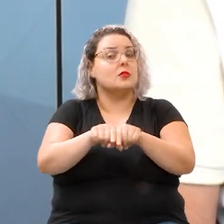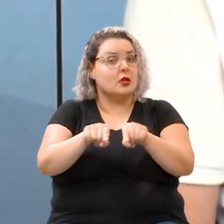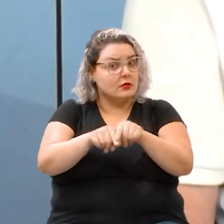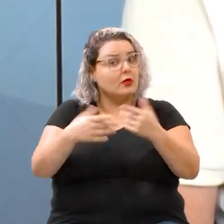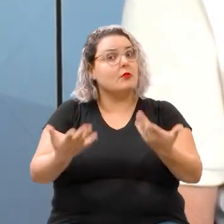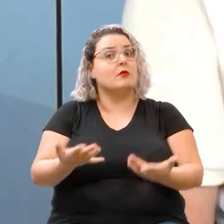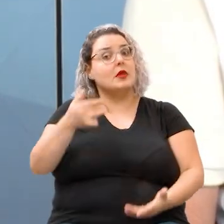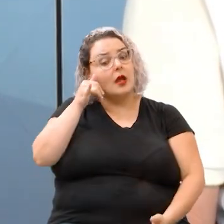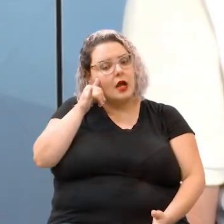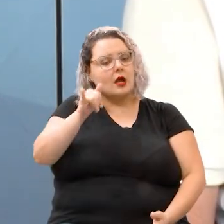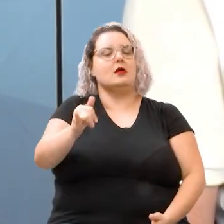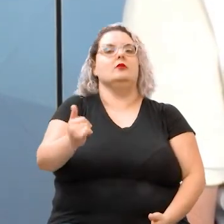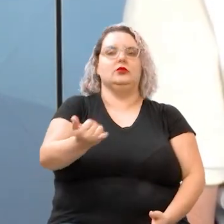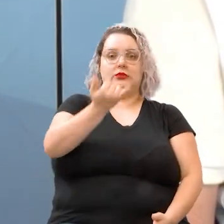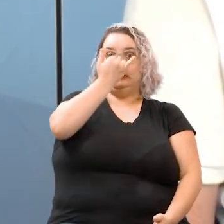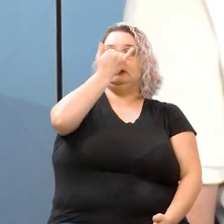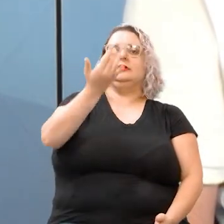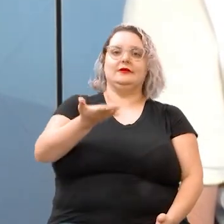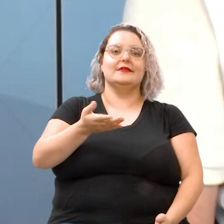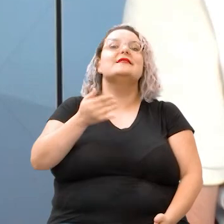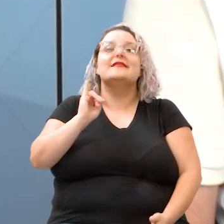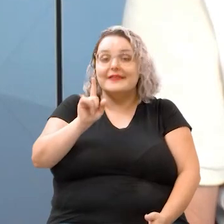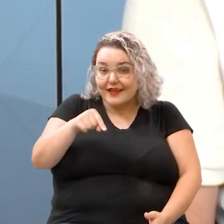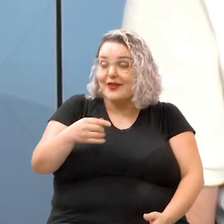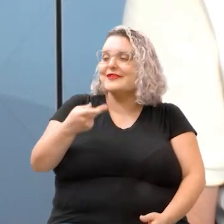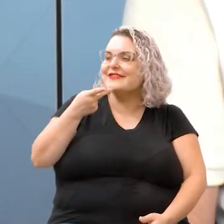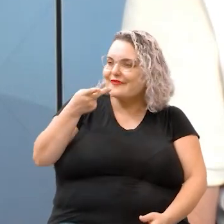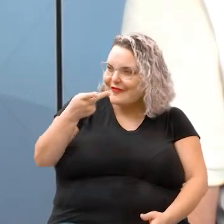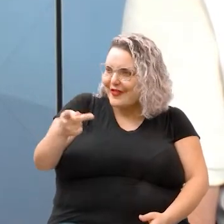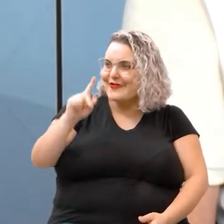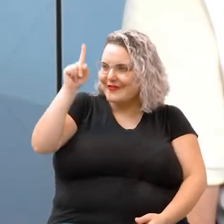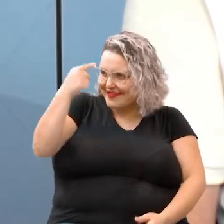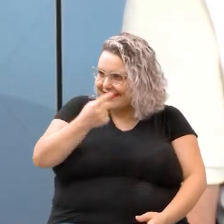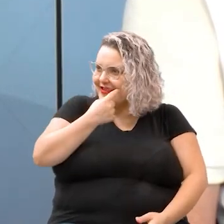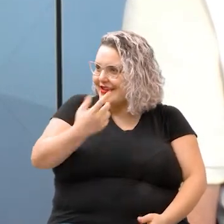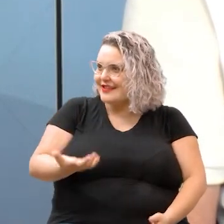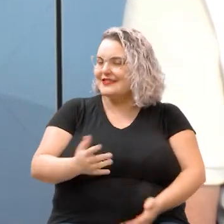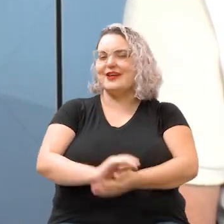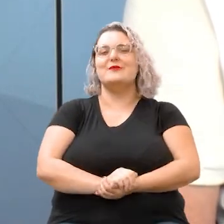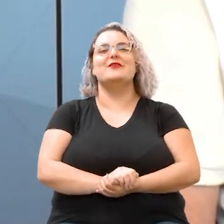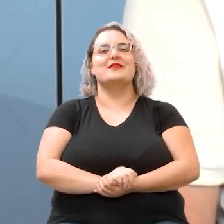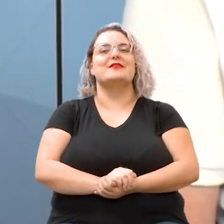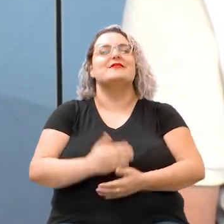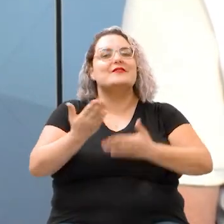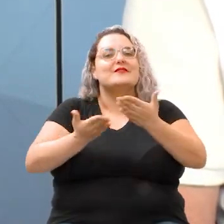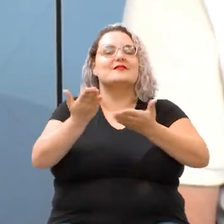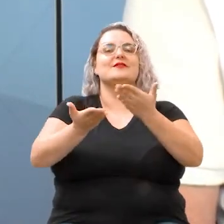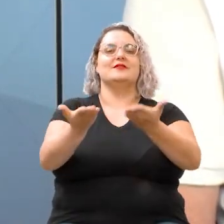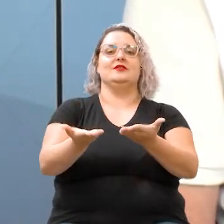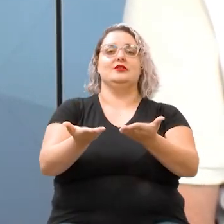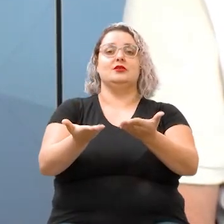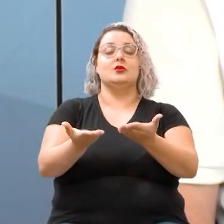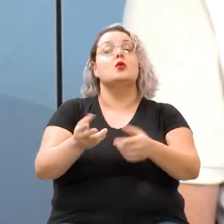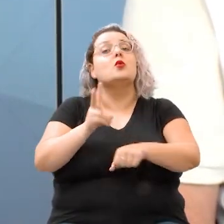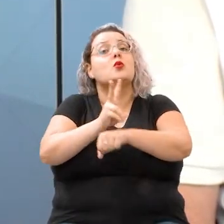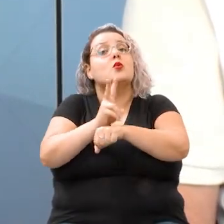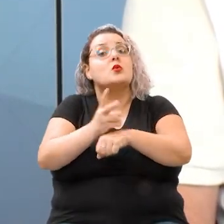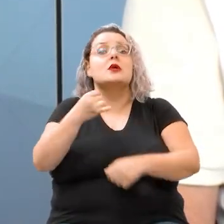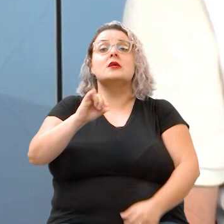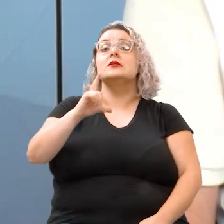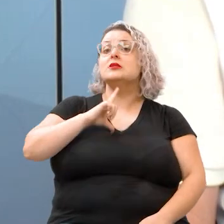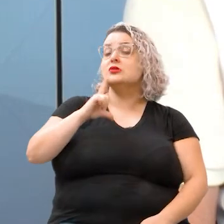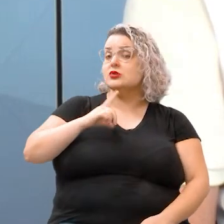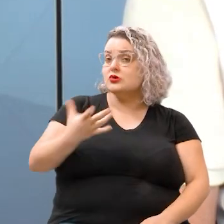De prevenção, que é o que você trouxe, né, Mina? Em relação aos tratamentos, mesmo procedimento, a gente consegue cuidar se